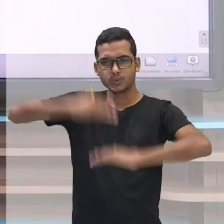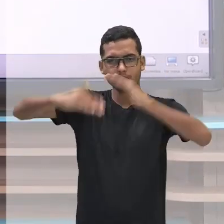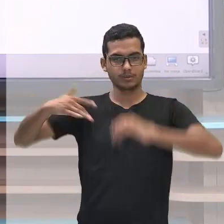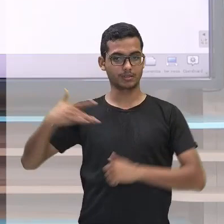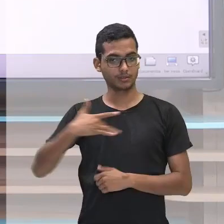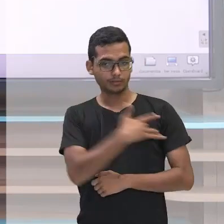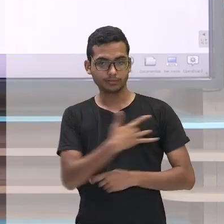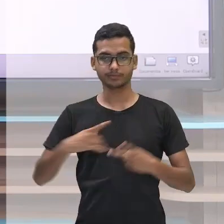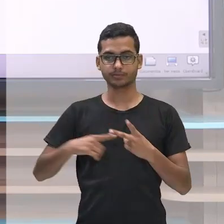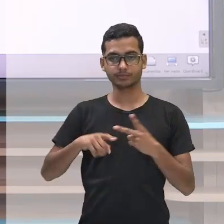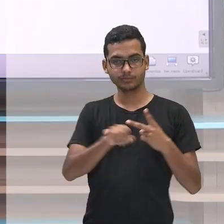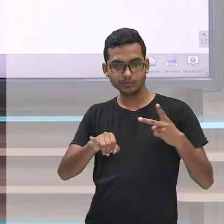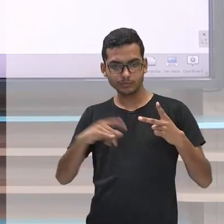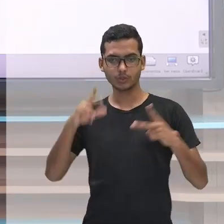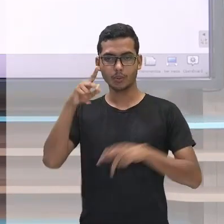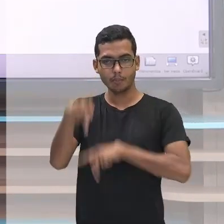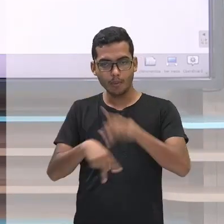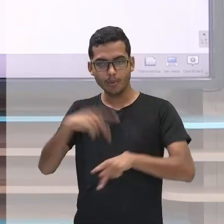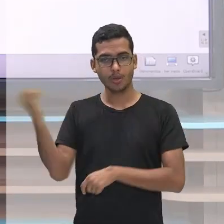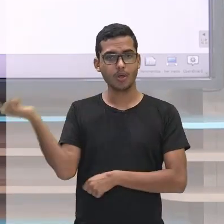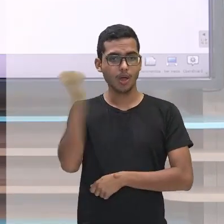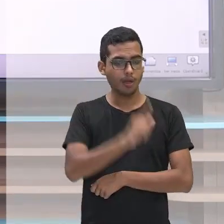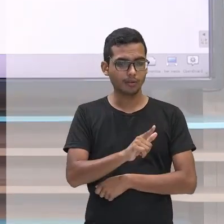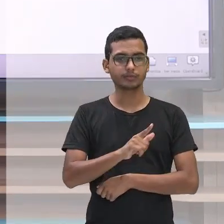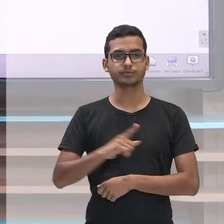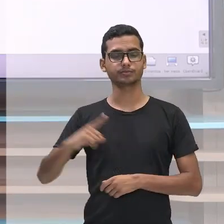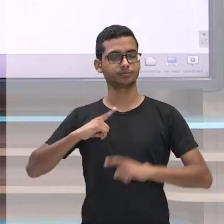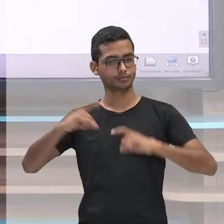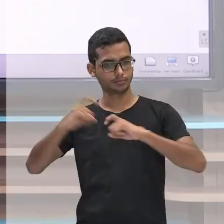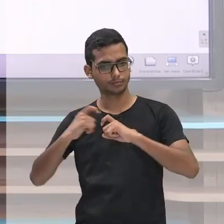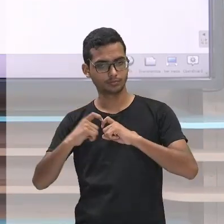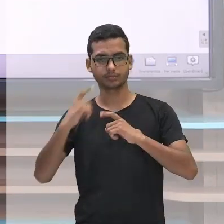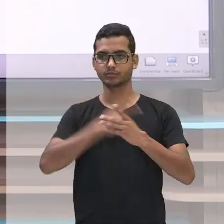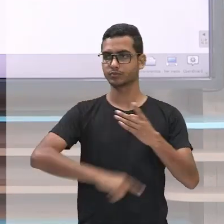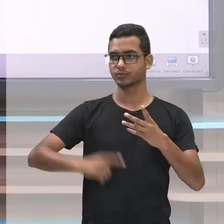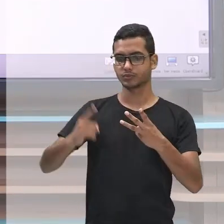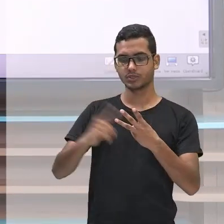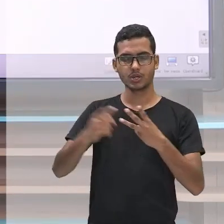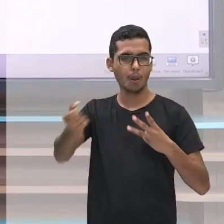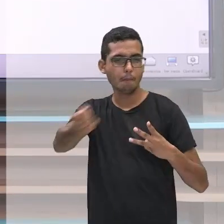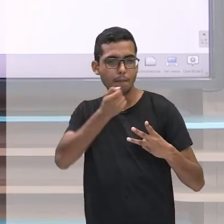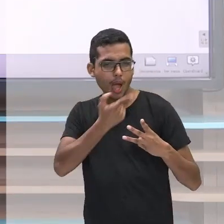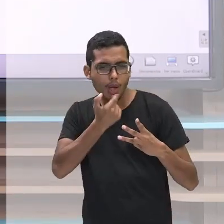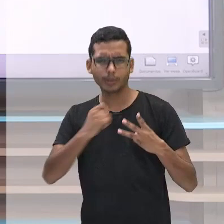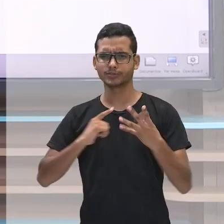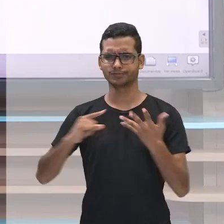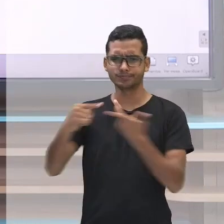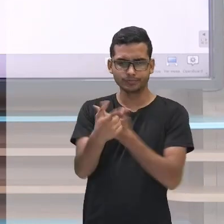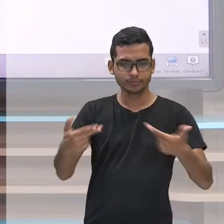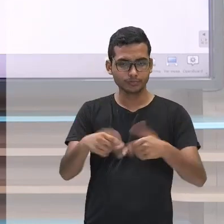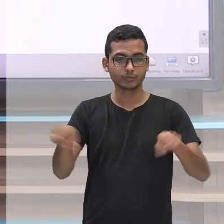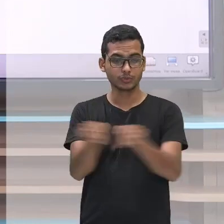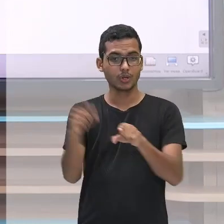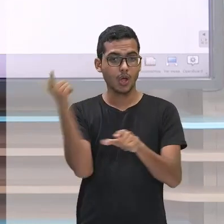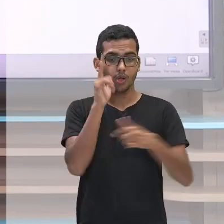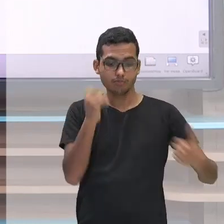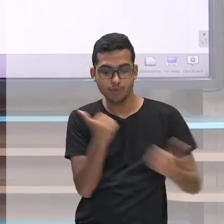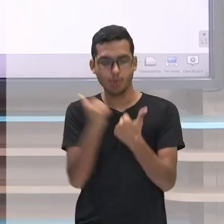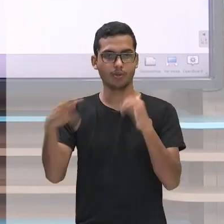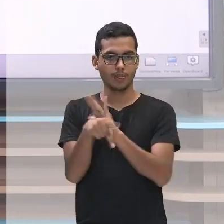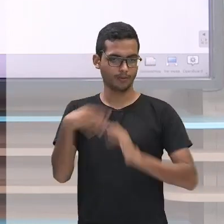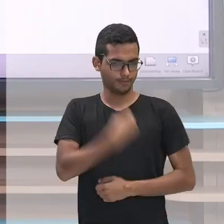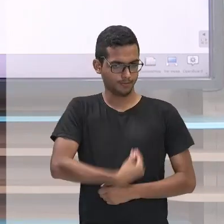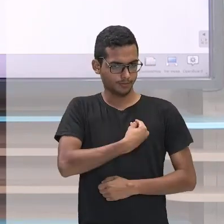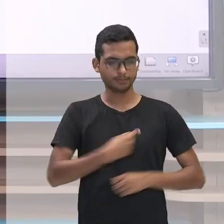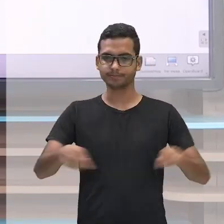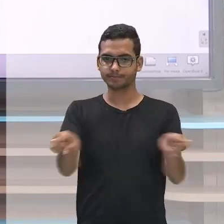a população ela tem acesso ali a médicos, a remédios, entre outras condições. A escolaridade, a